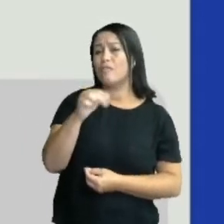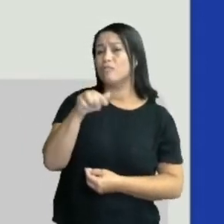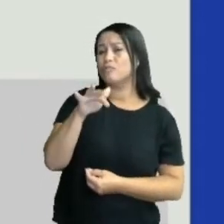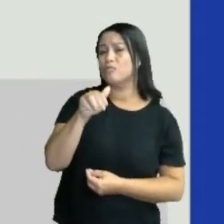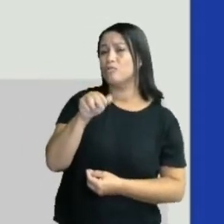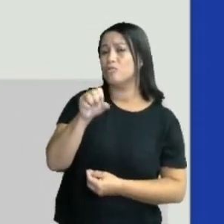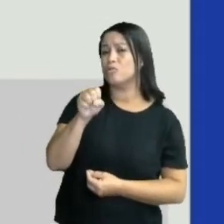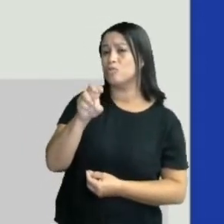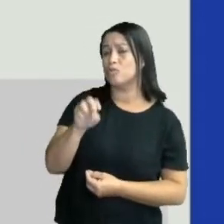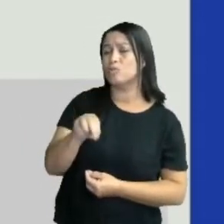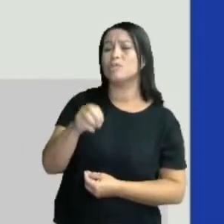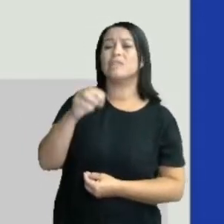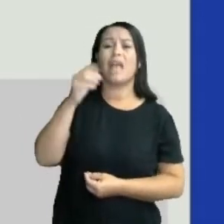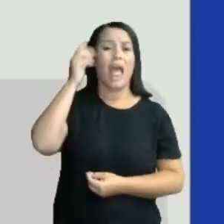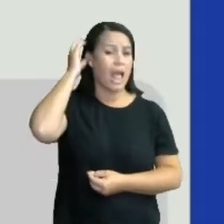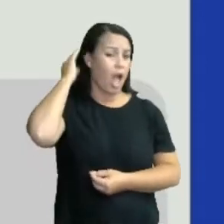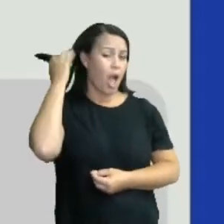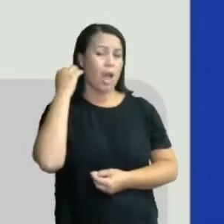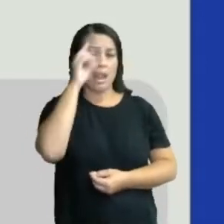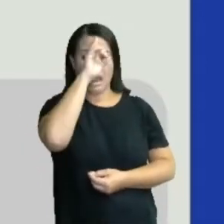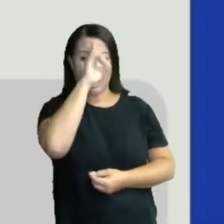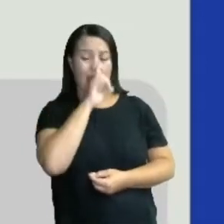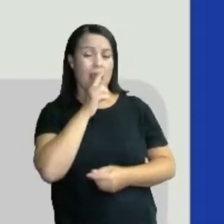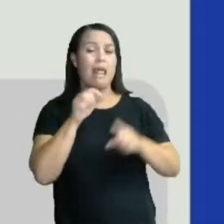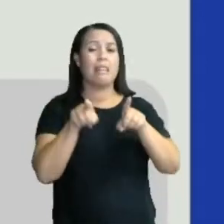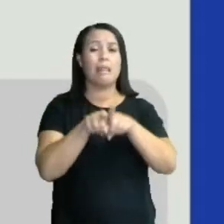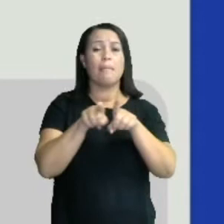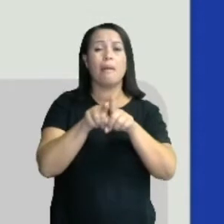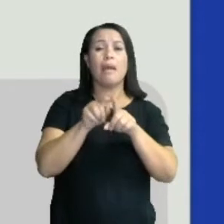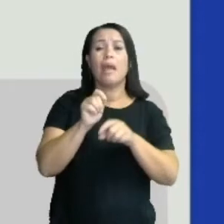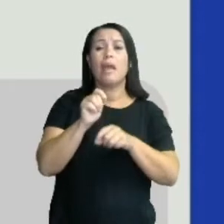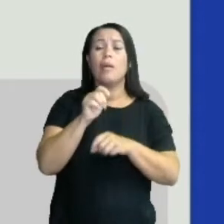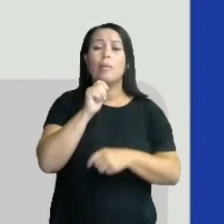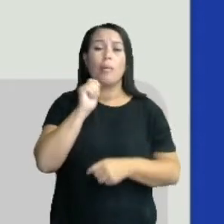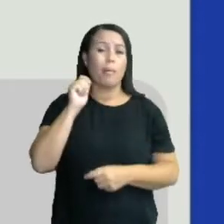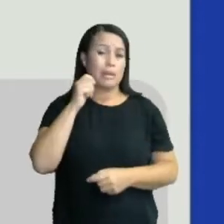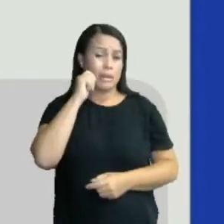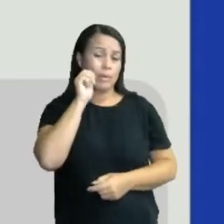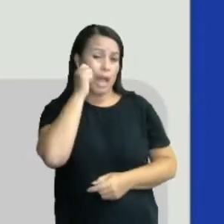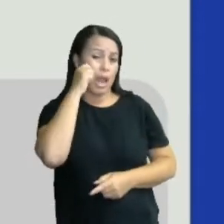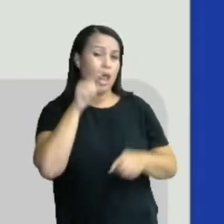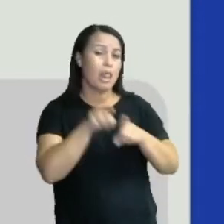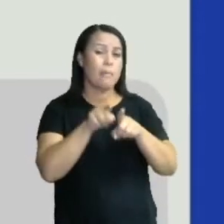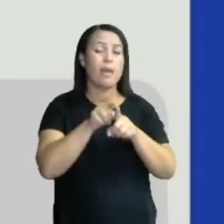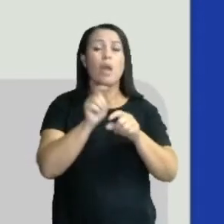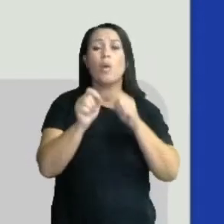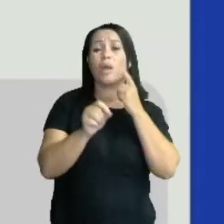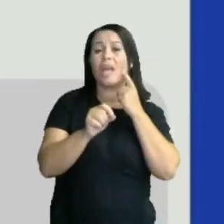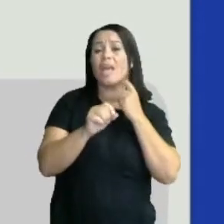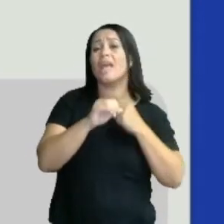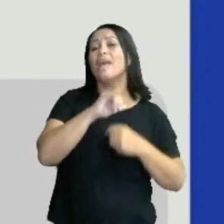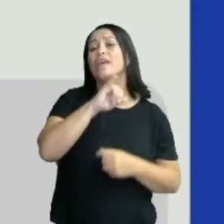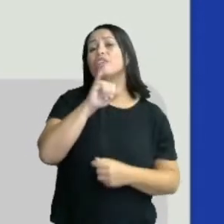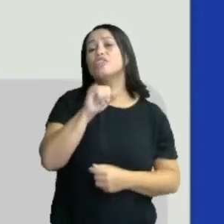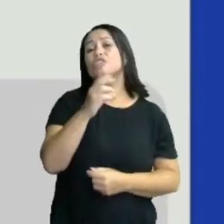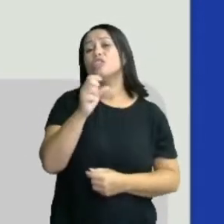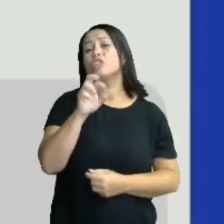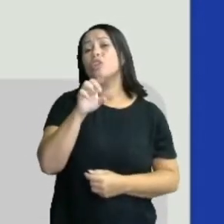sararás, crioulos, guaranicéis e judarabes,